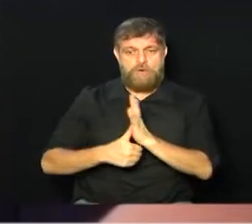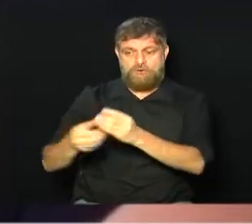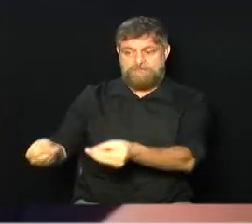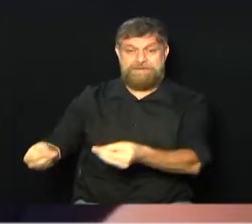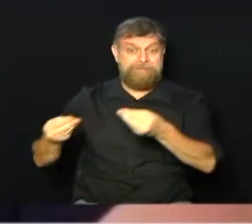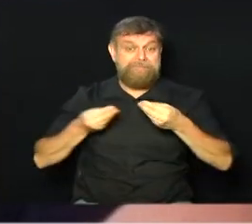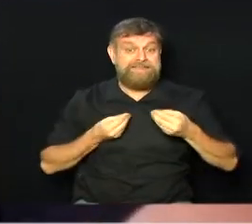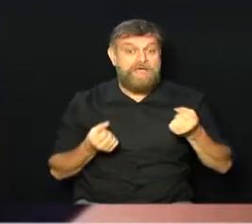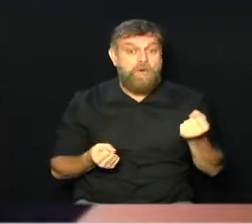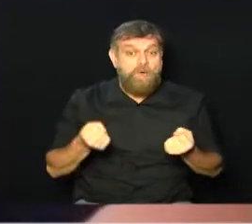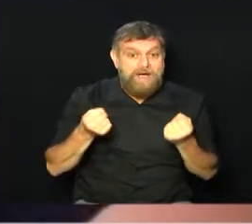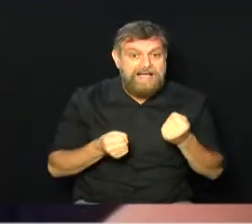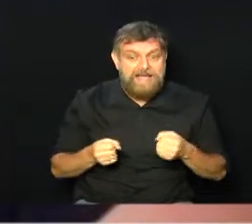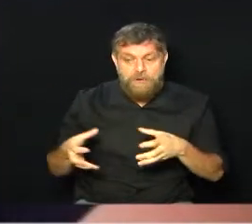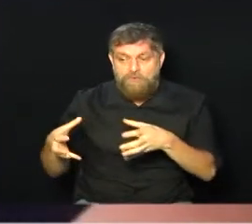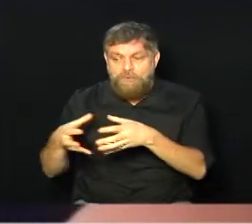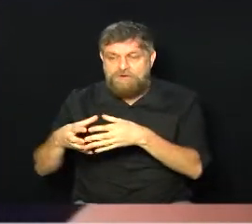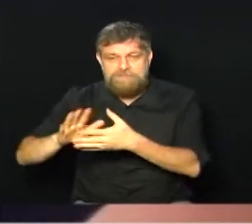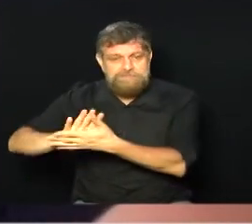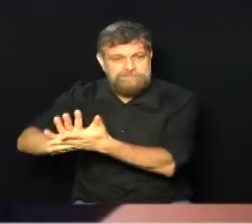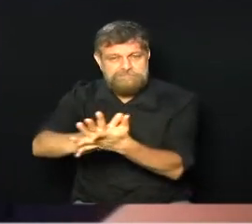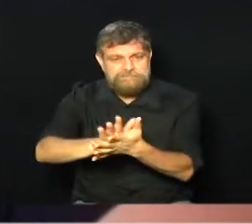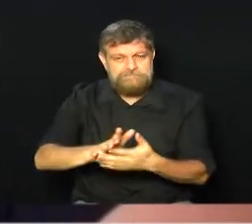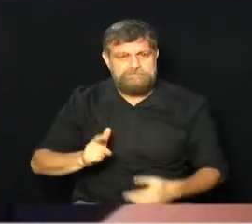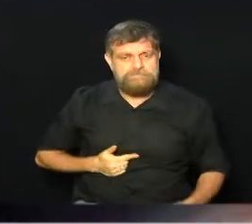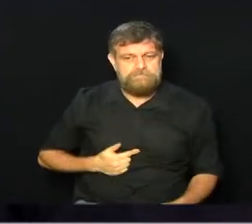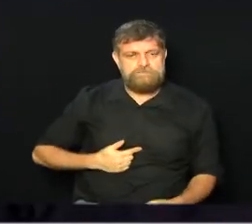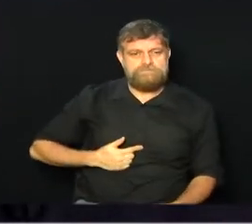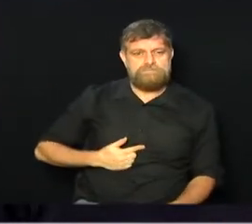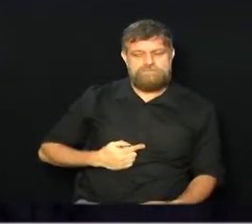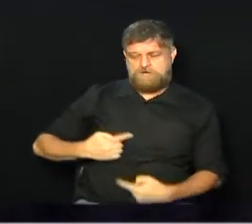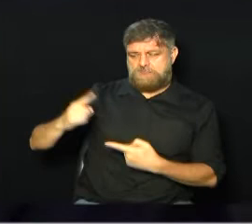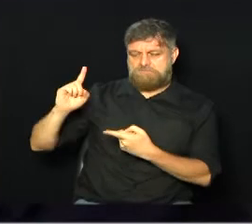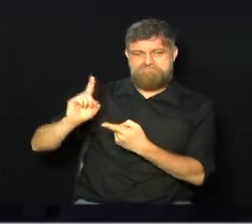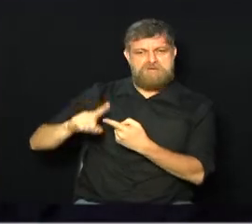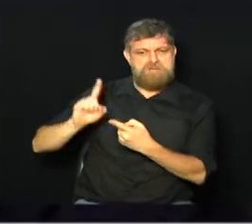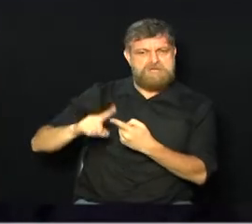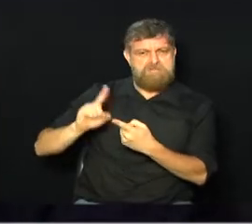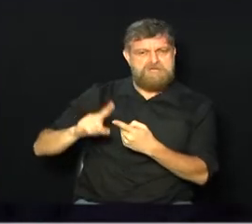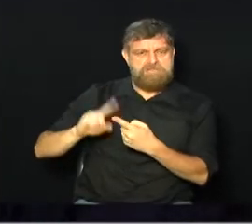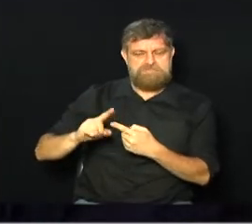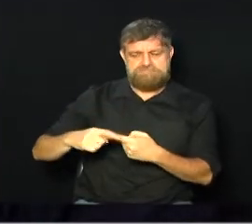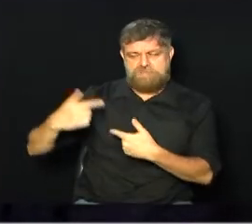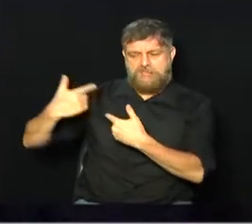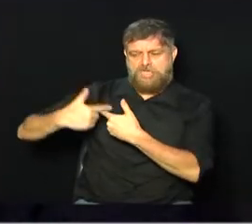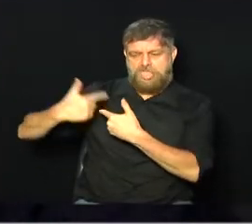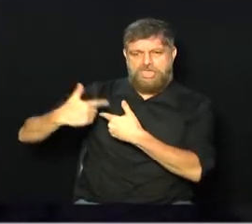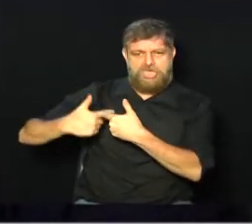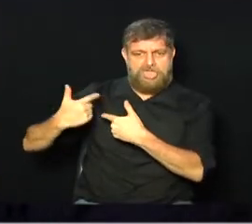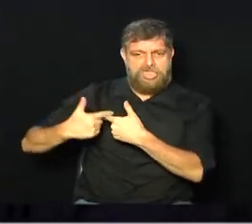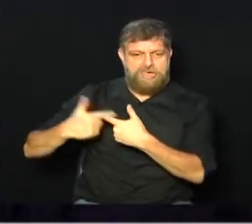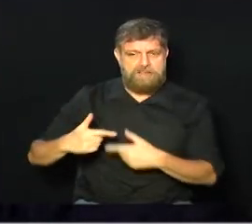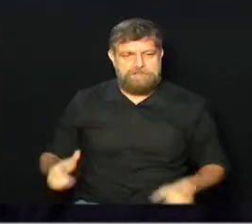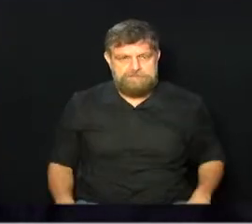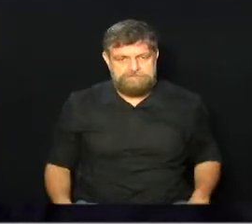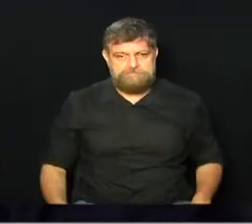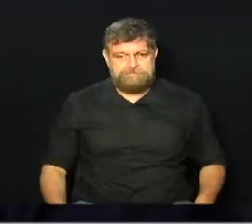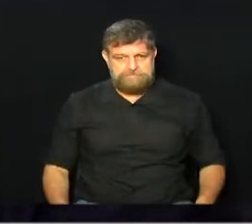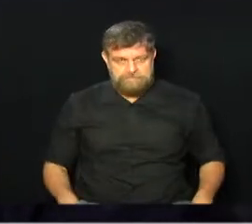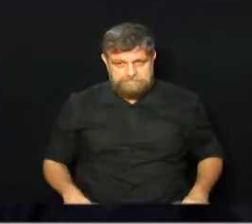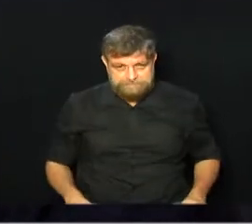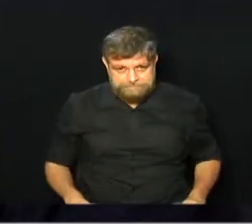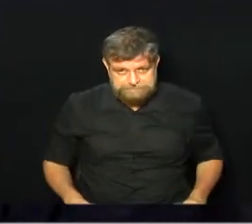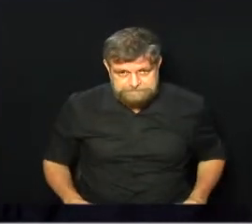época. E lá eles tentam intimidar muito, eles estão entre os 10 maiores clássicos do mundo. Sim.